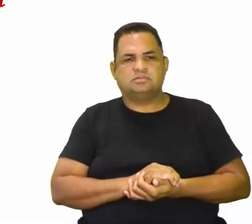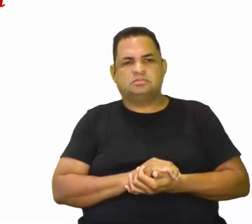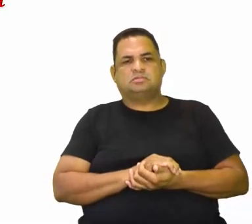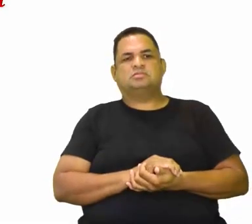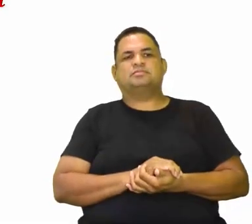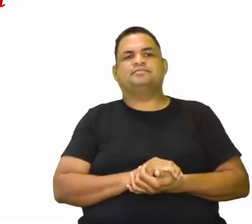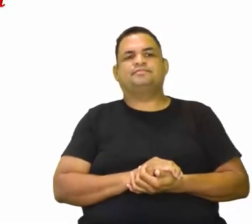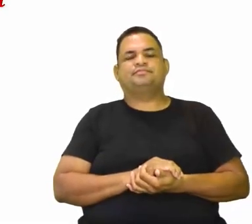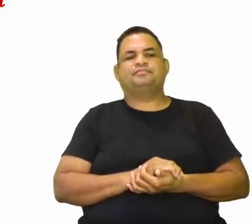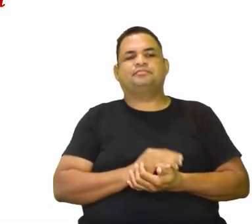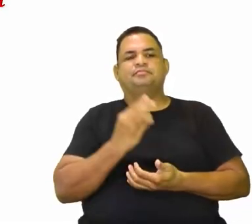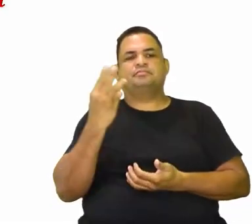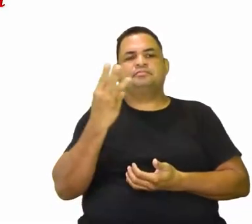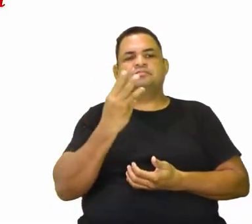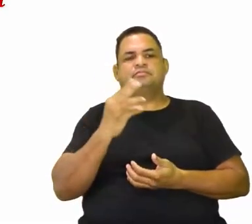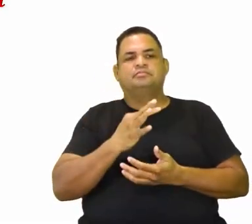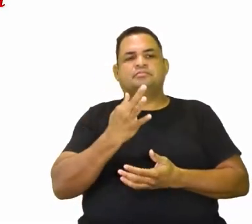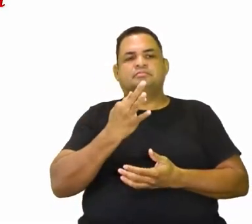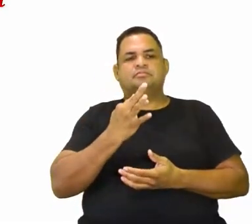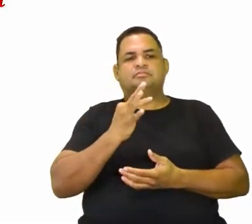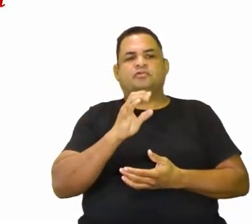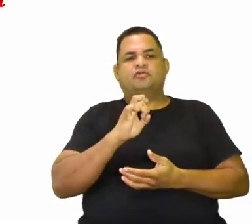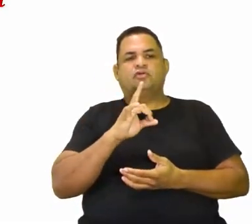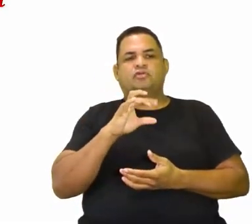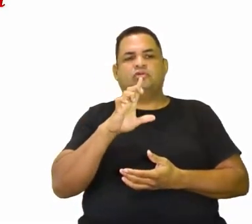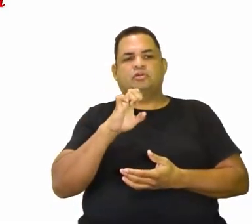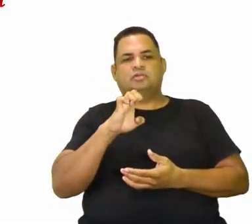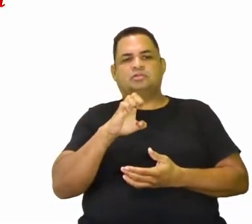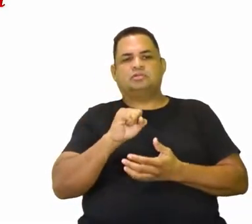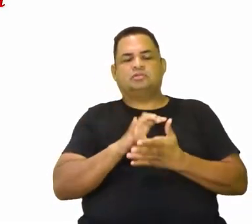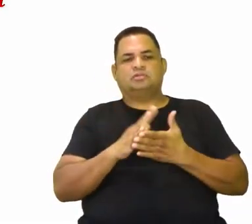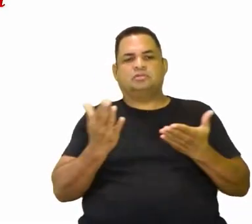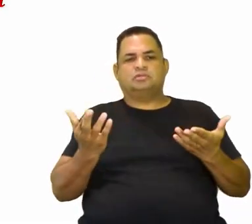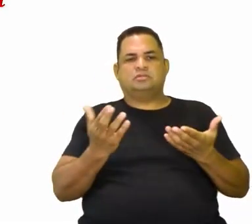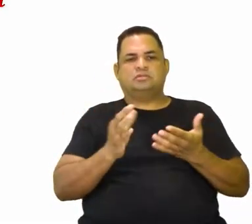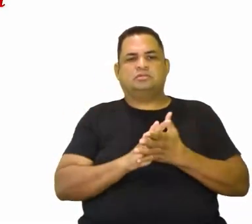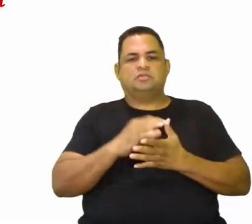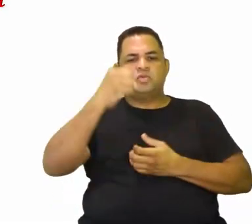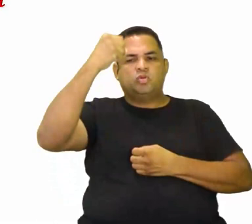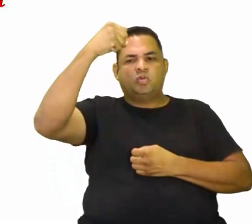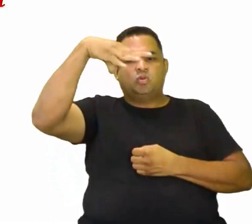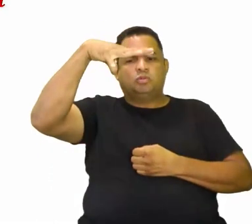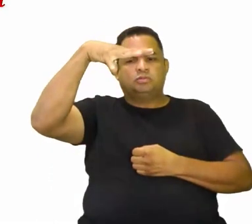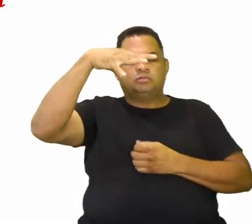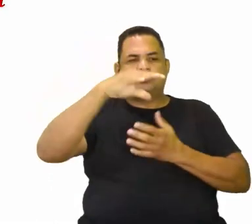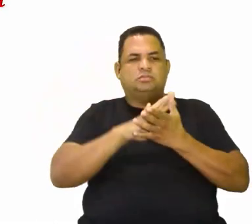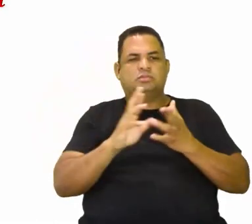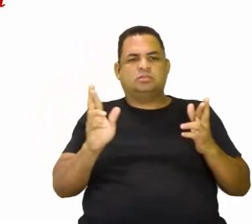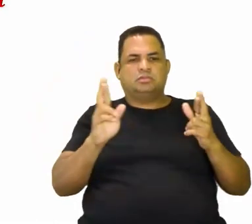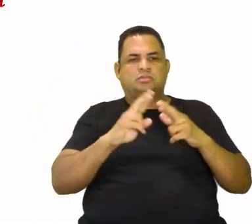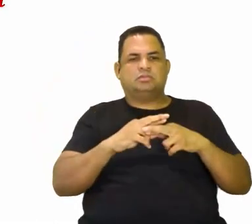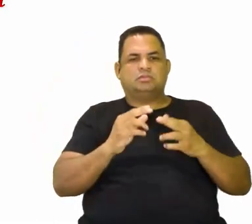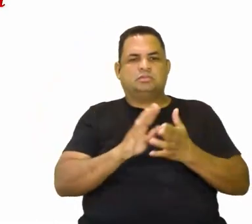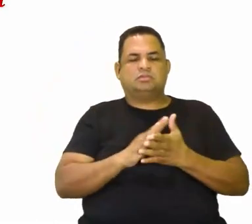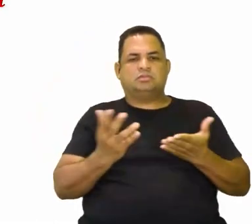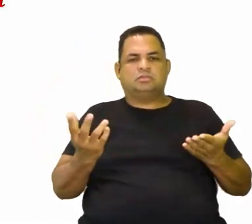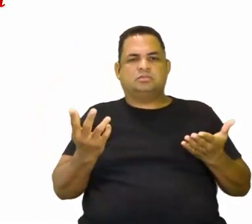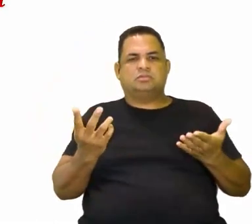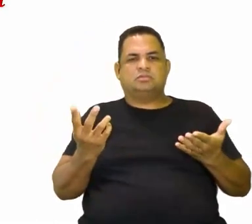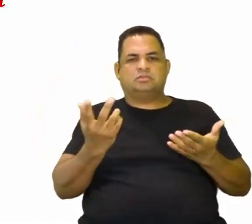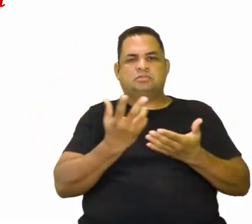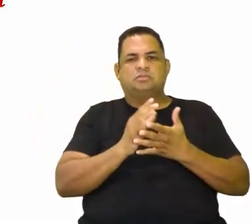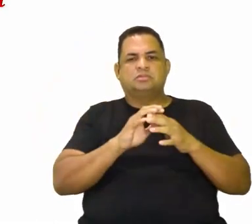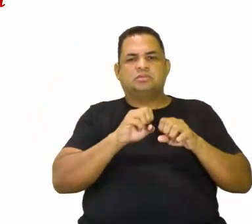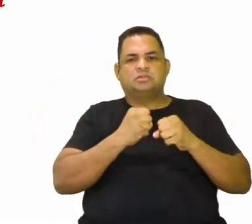decomposição. Terceiro, fóton. O que que a gente tem por fóton? Luz. Reação na qual a quebra, luz